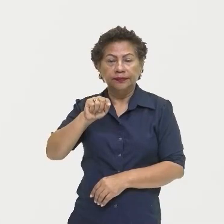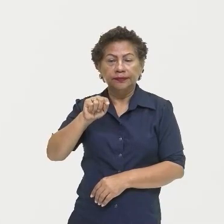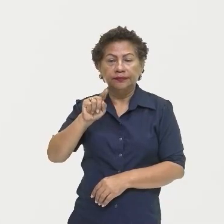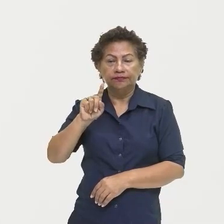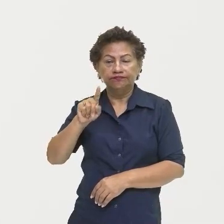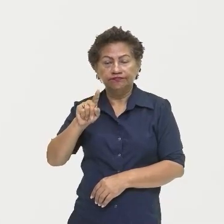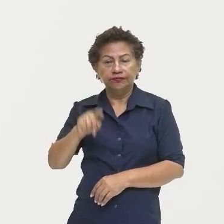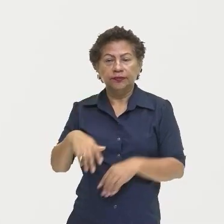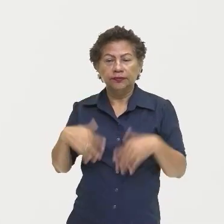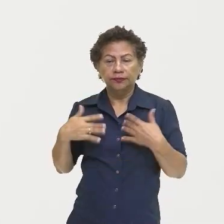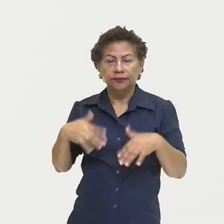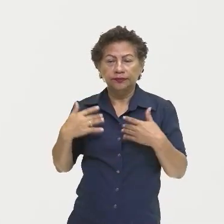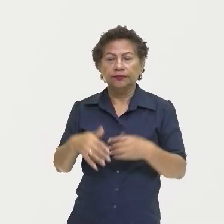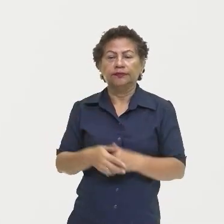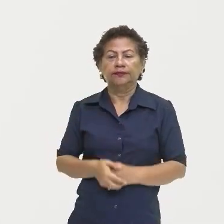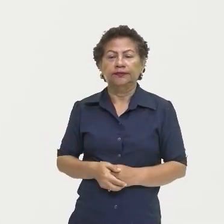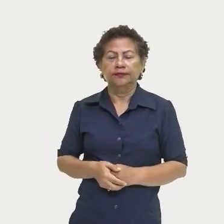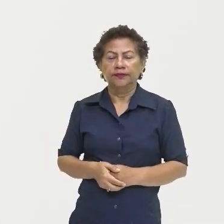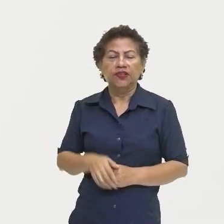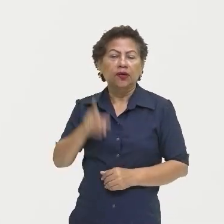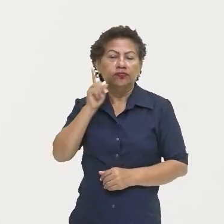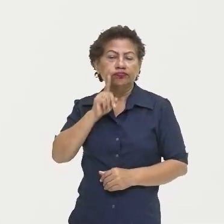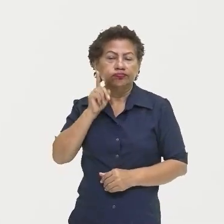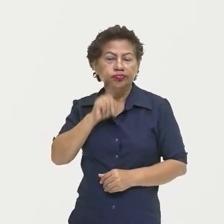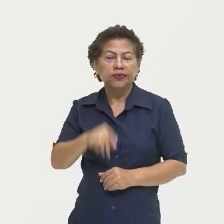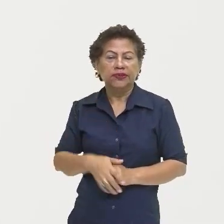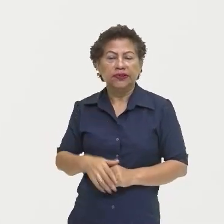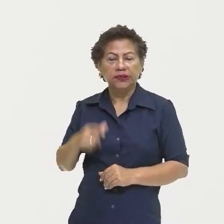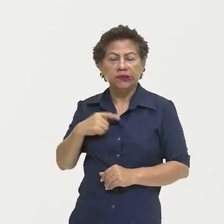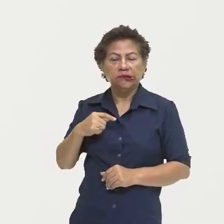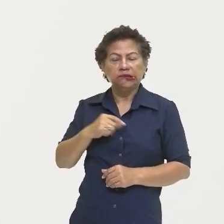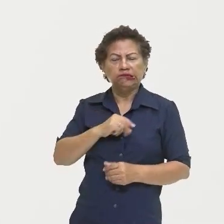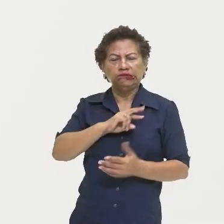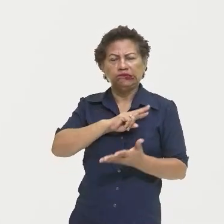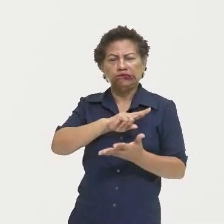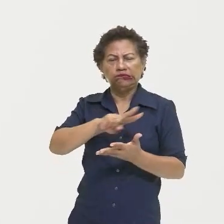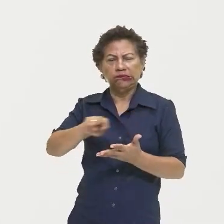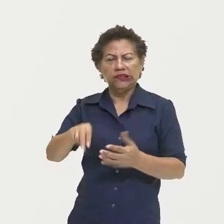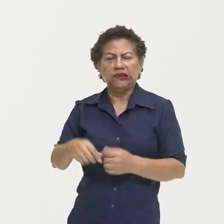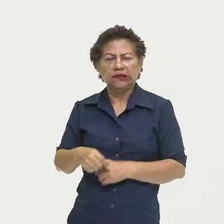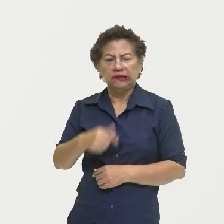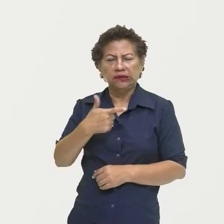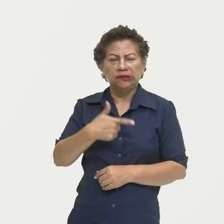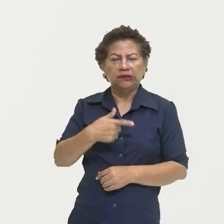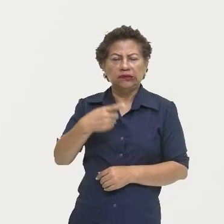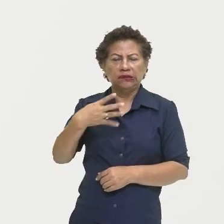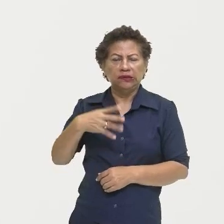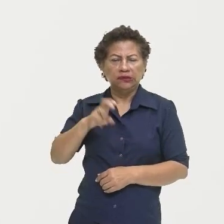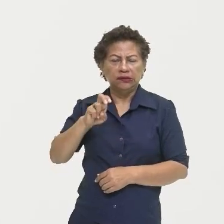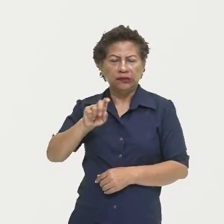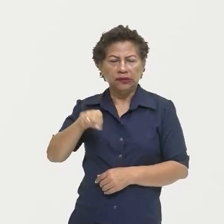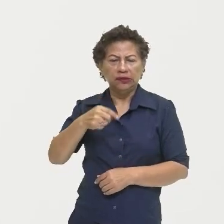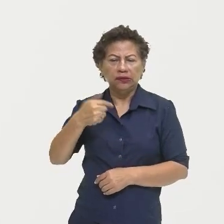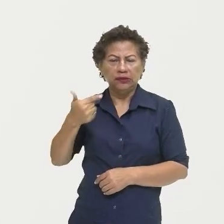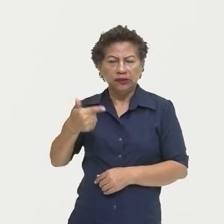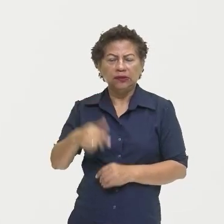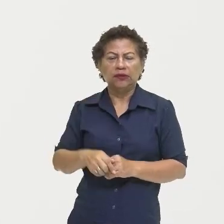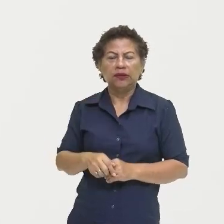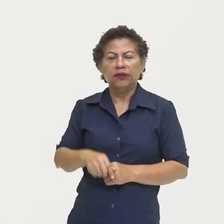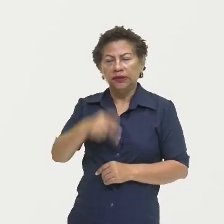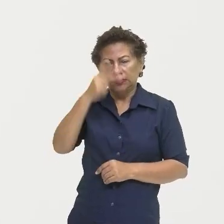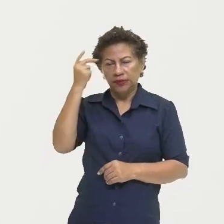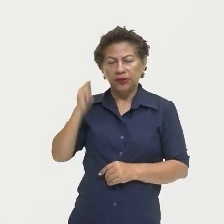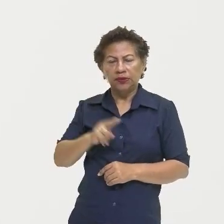né? Nos Estados Unidos, 245 milhões, né? Representando 78,3% a porcentagem dos usuários em